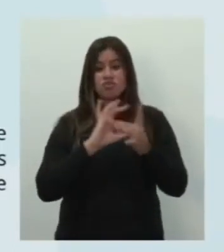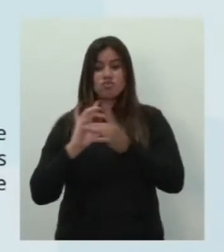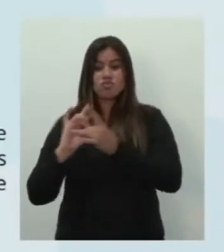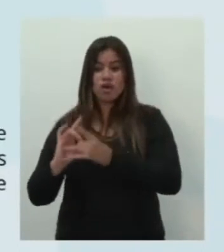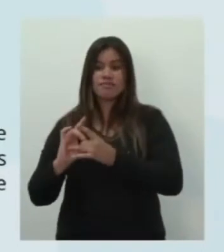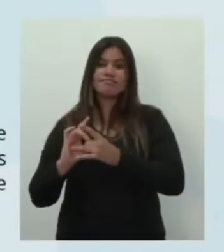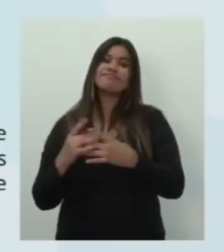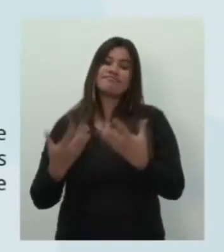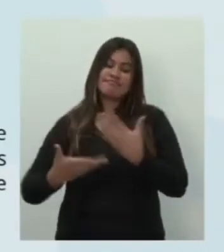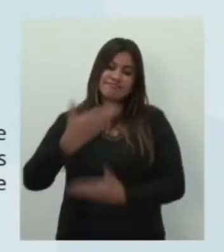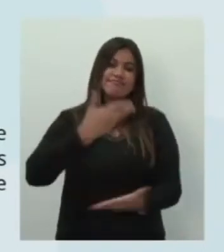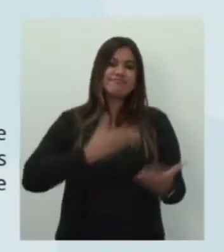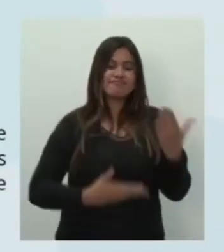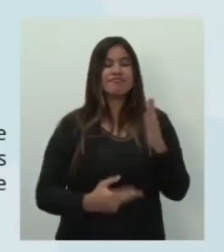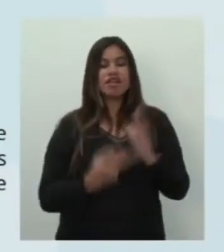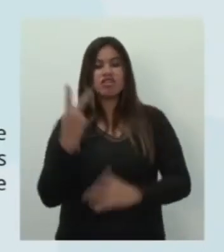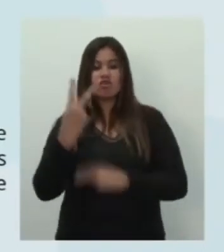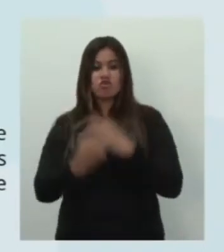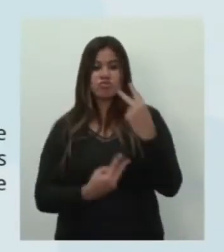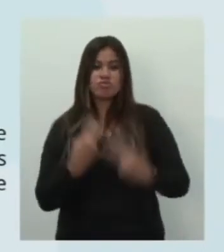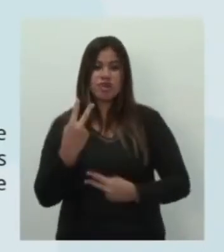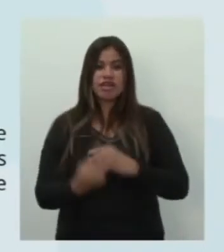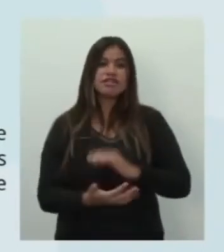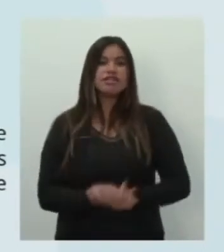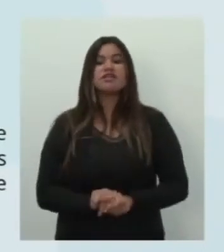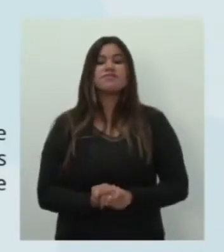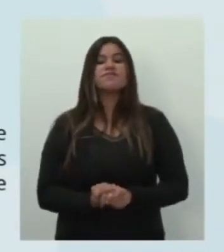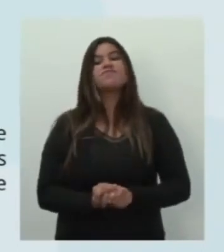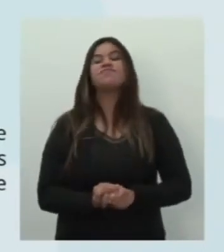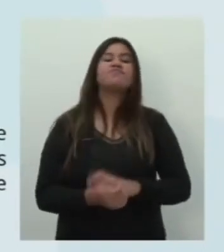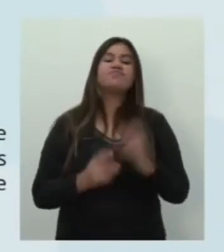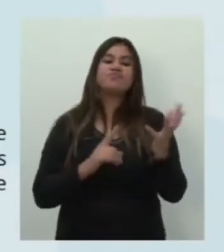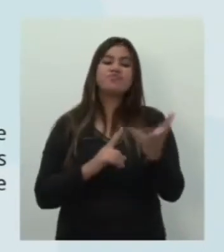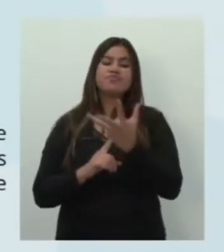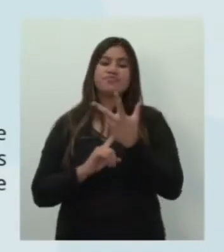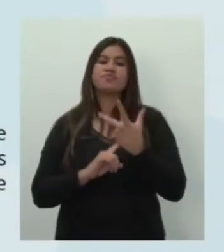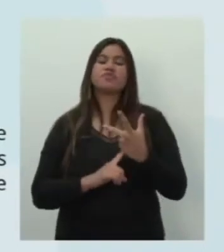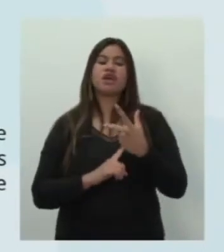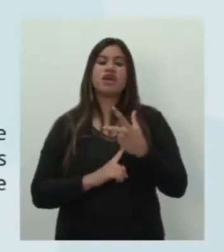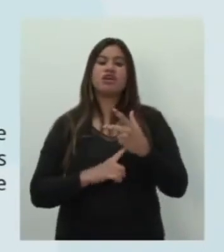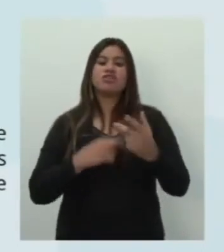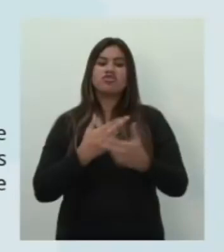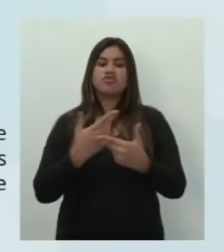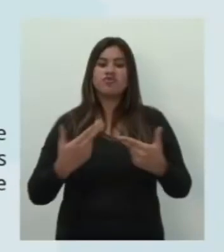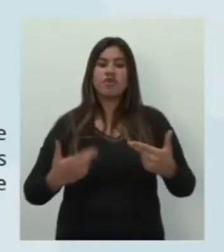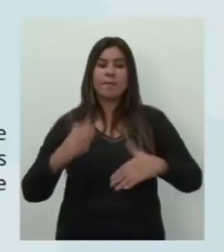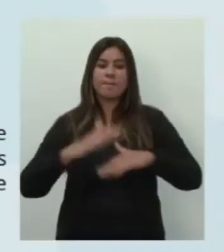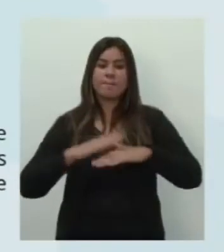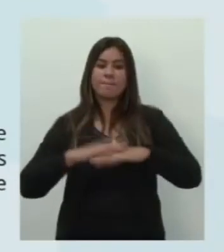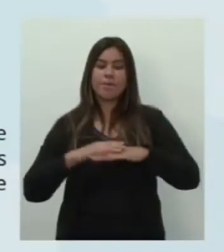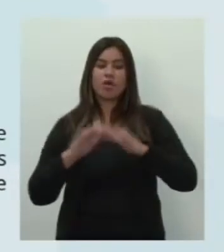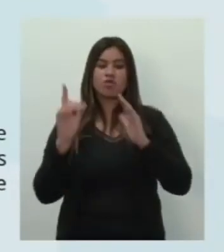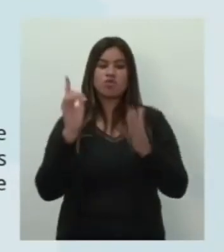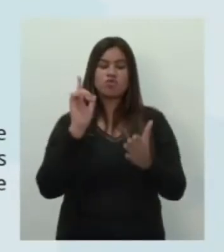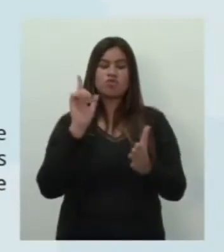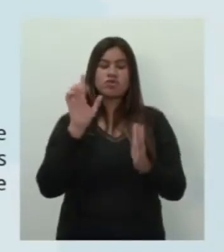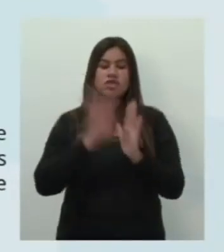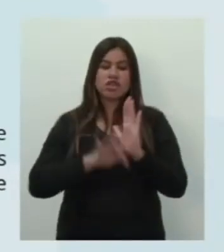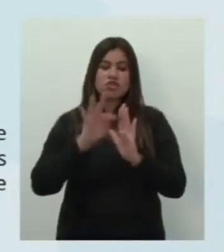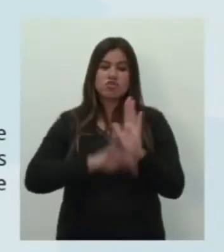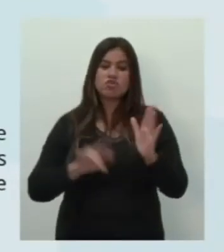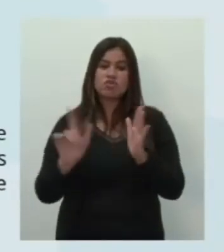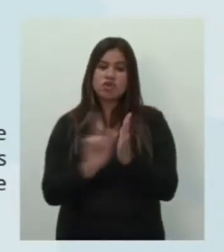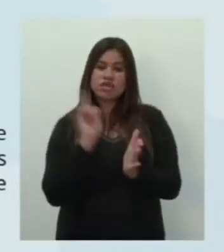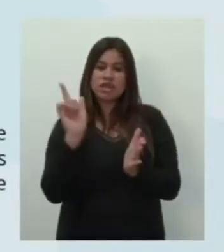segundo. Relacionar informações sobre concepções artísticas e procedimentos de construção do texto literário com os contextos